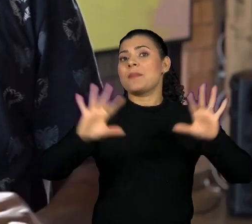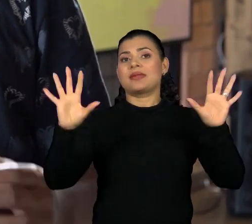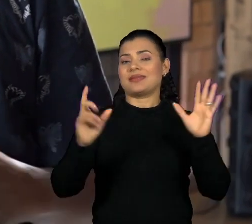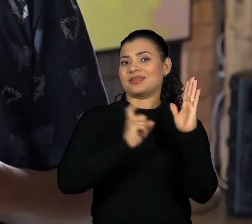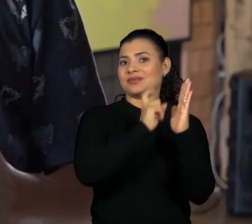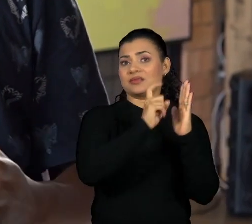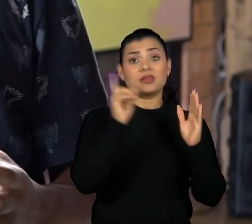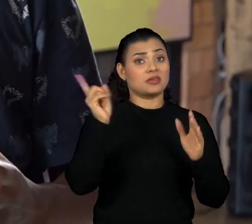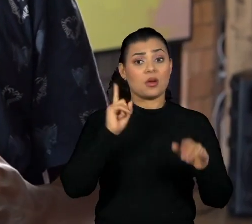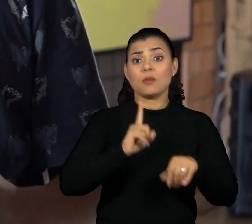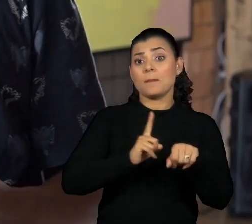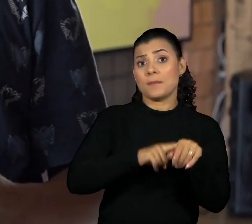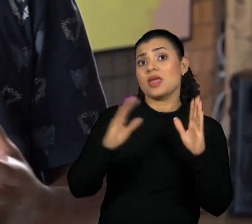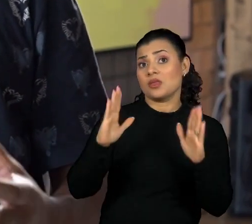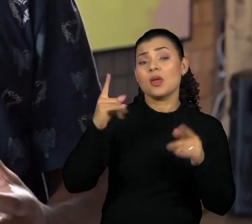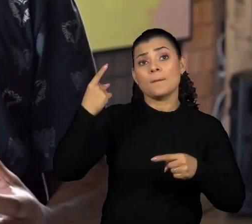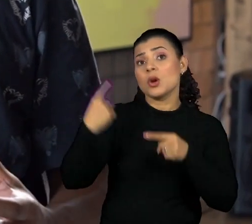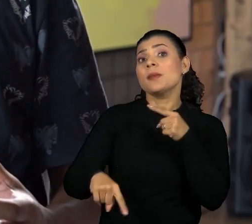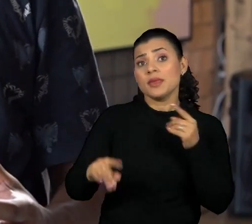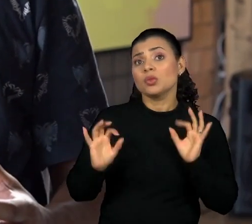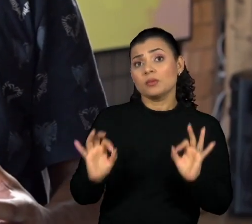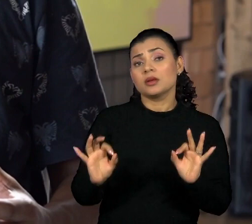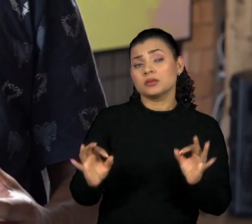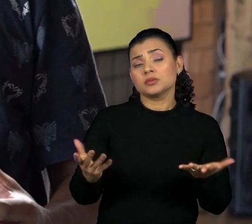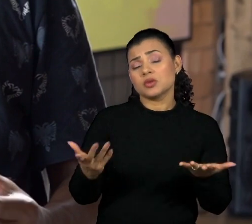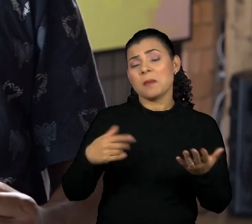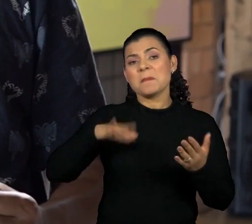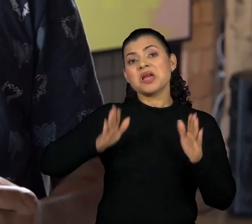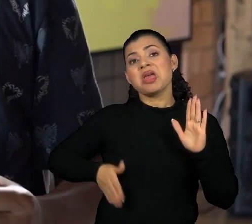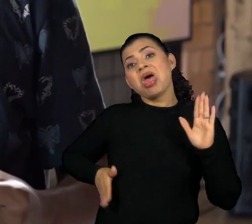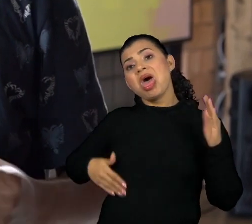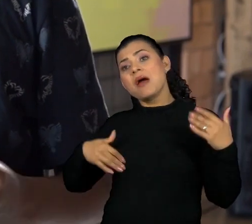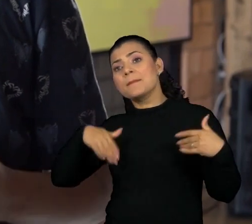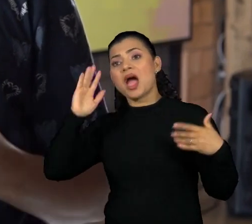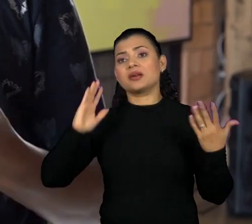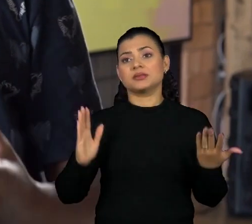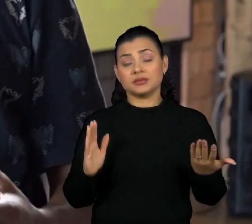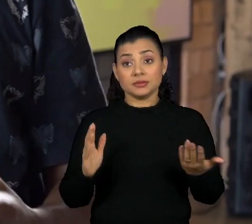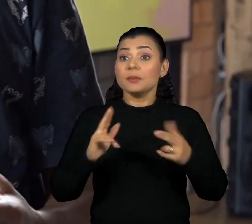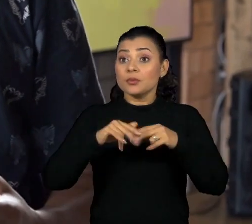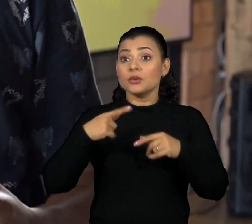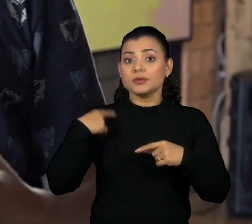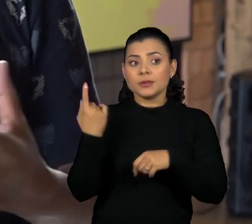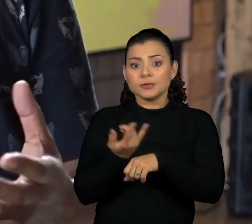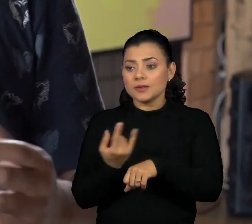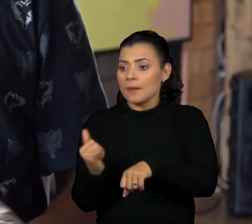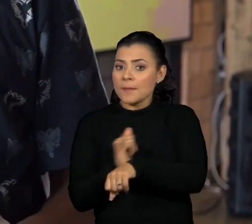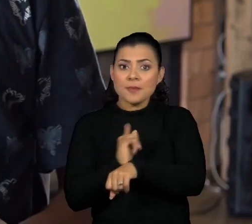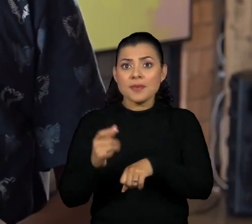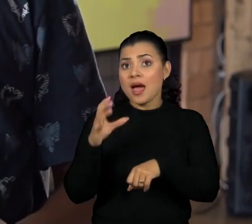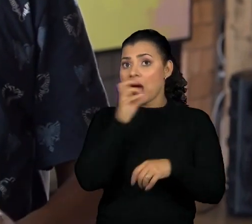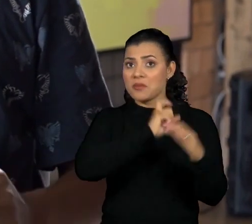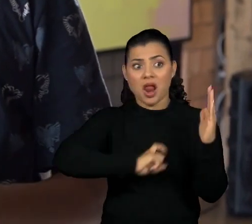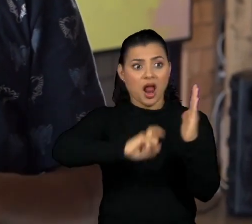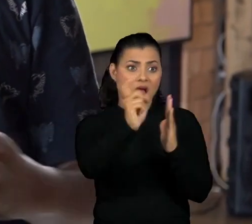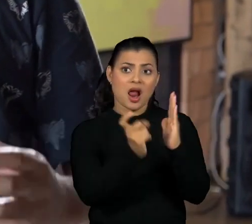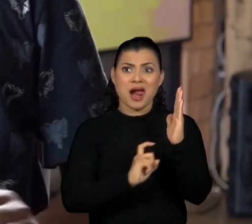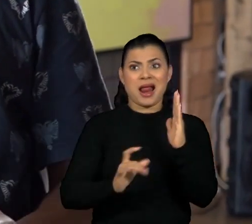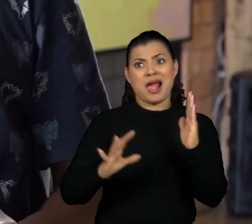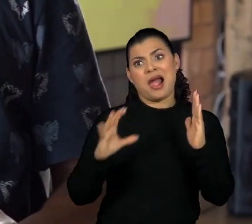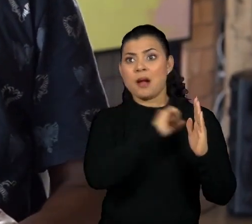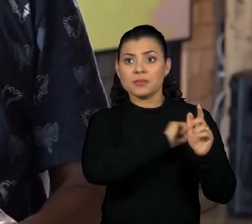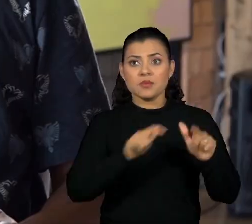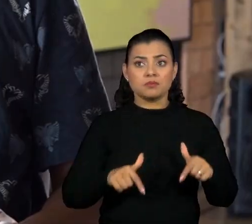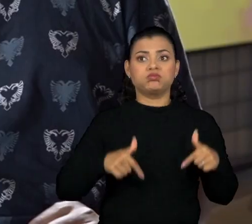grafite. Então era visto como uma coisa marginal. E dessa marginalidade fez com que a gente criasse habilidades para estar, né, utilizando a cidade